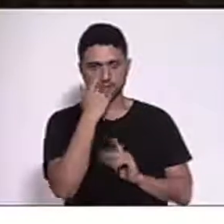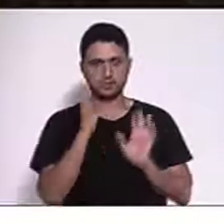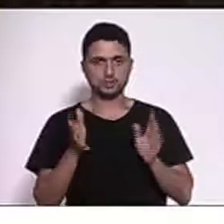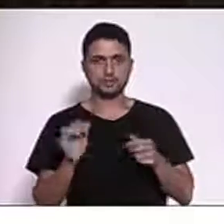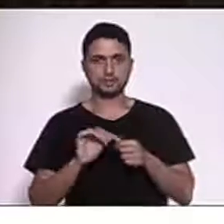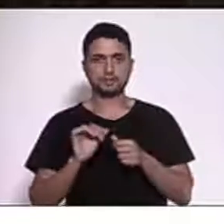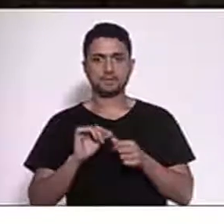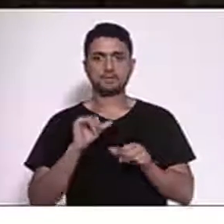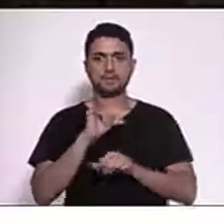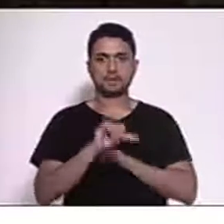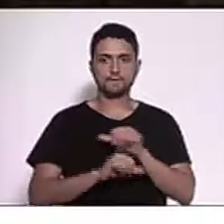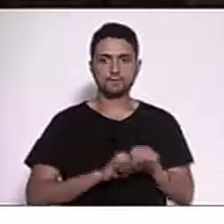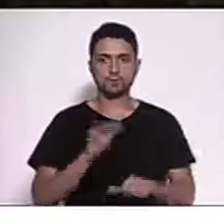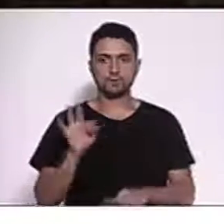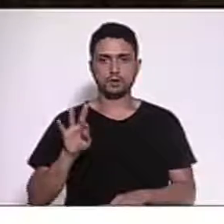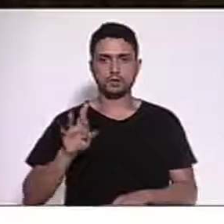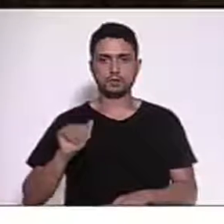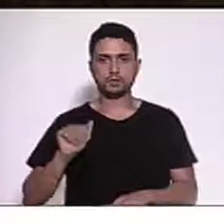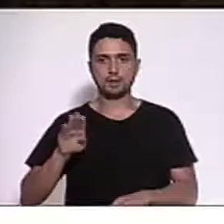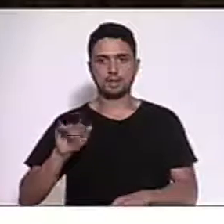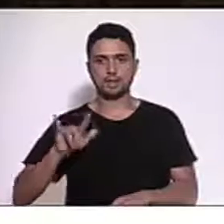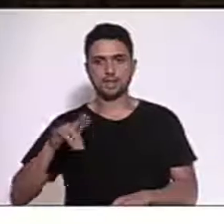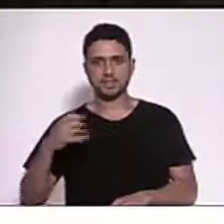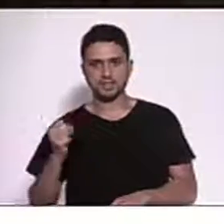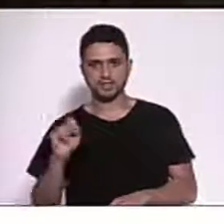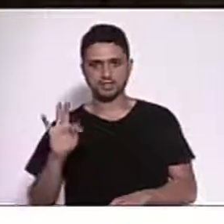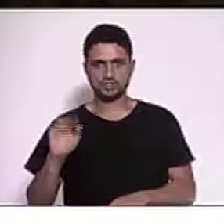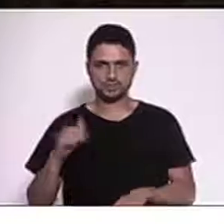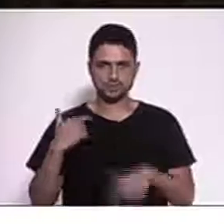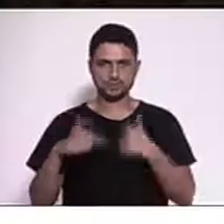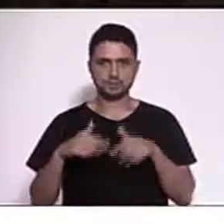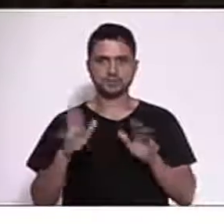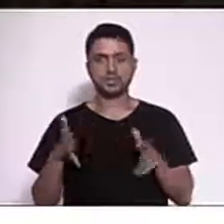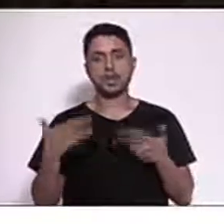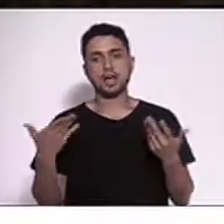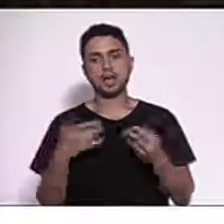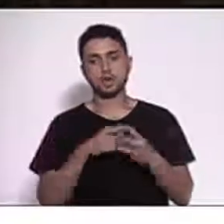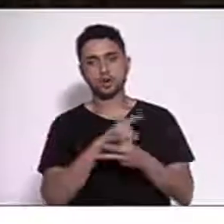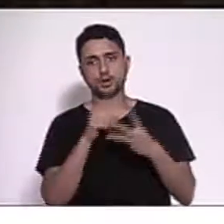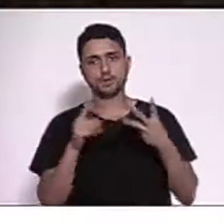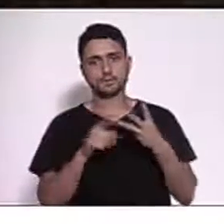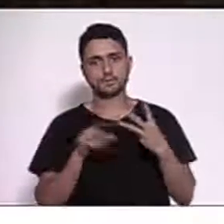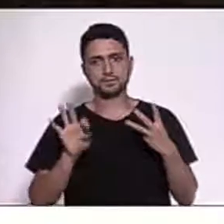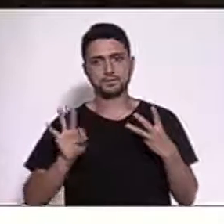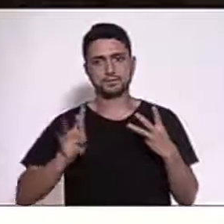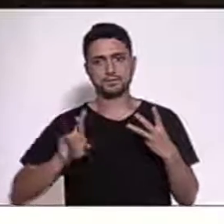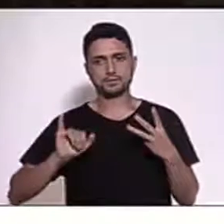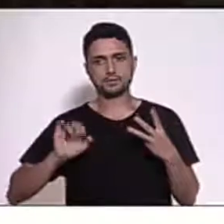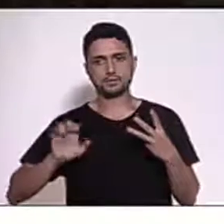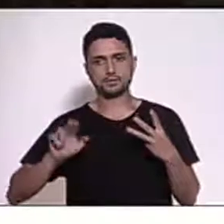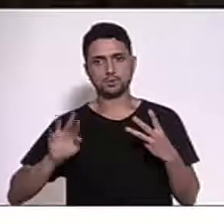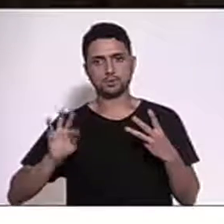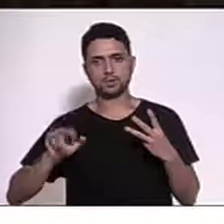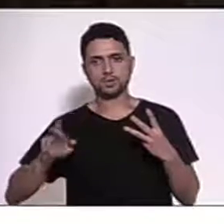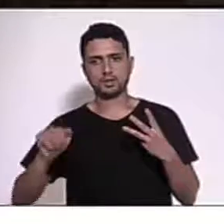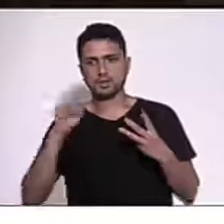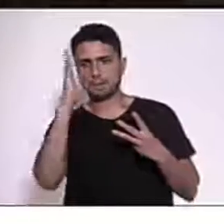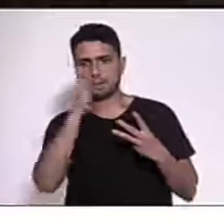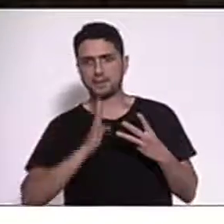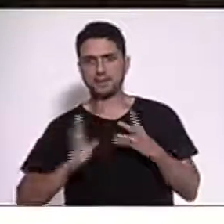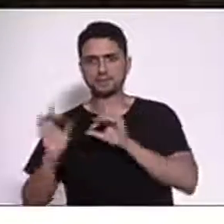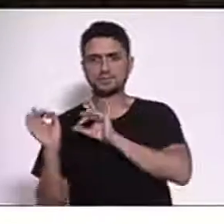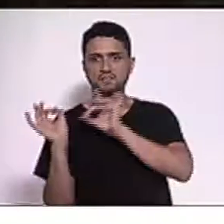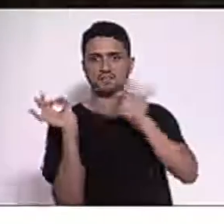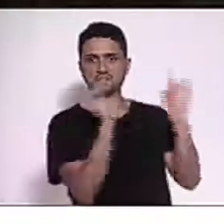reforma trabalhista, agora diz que vai para a reforma tributária, está vendendo o nosso país a preço